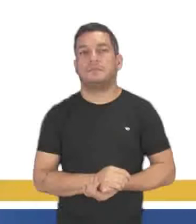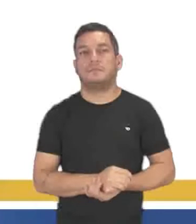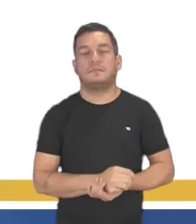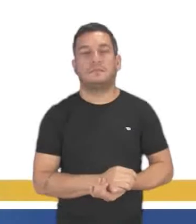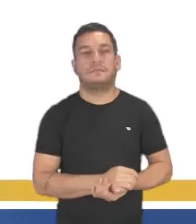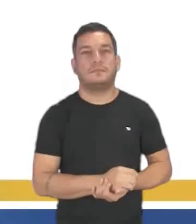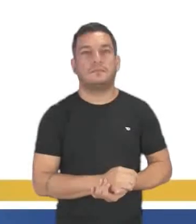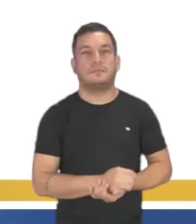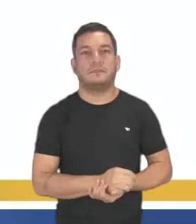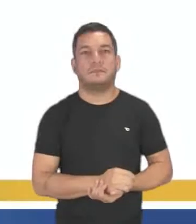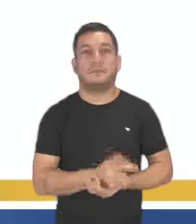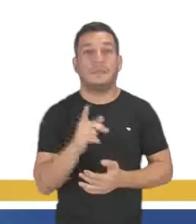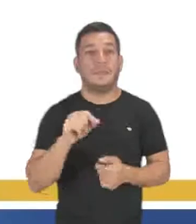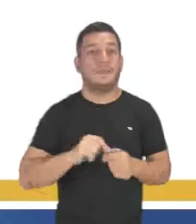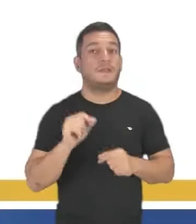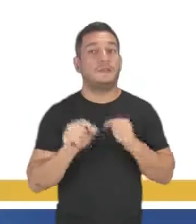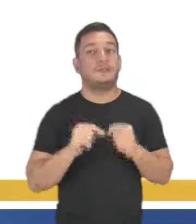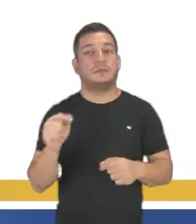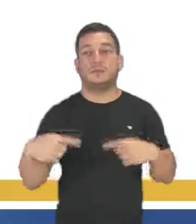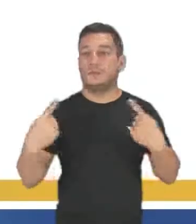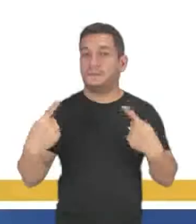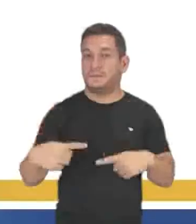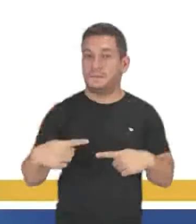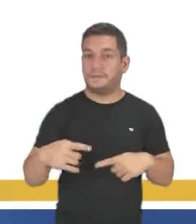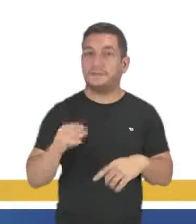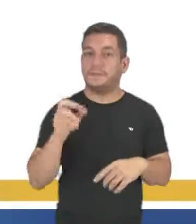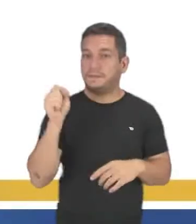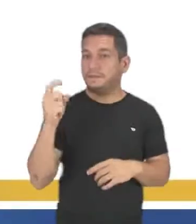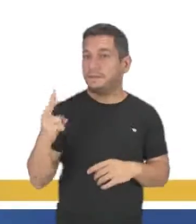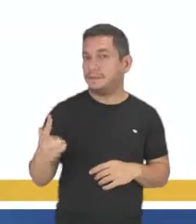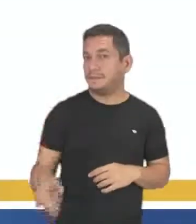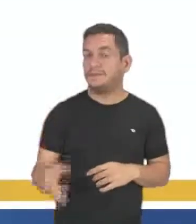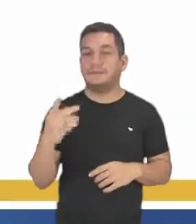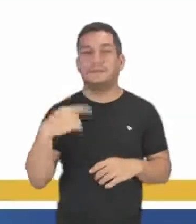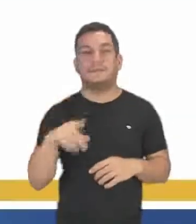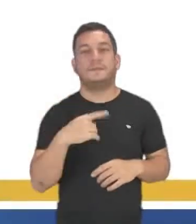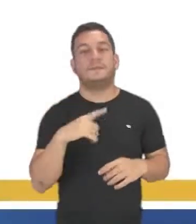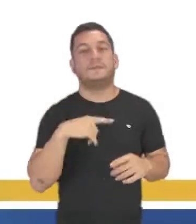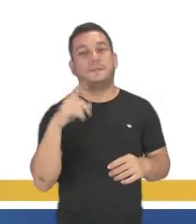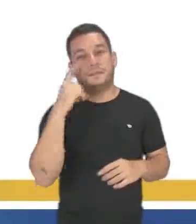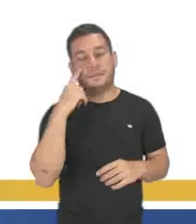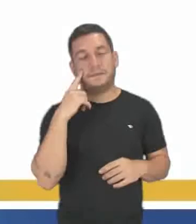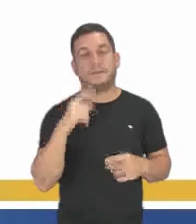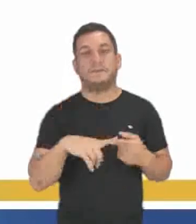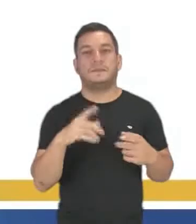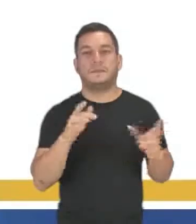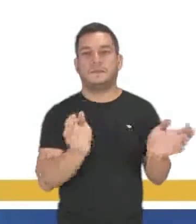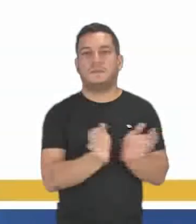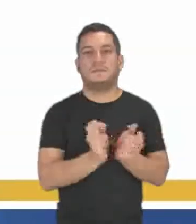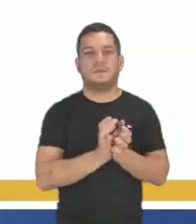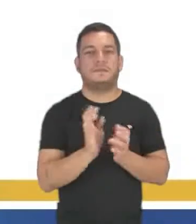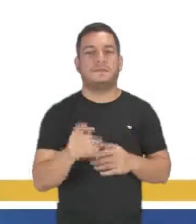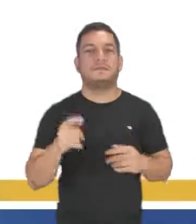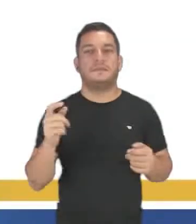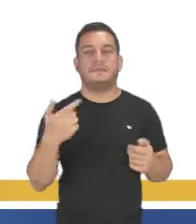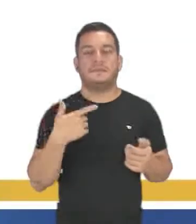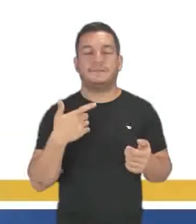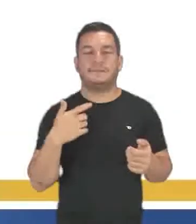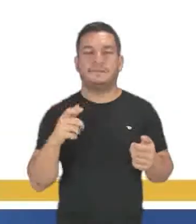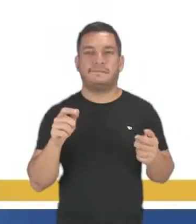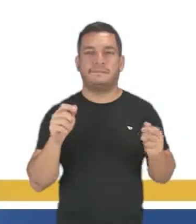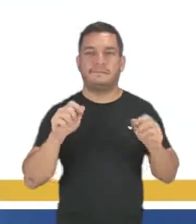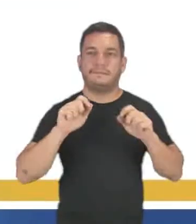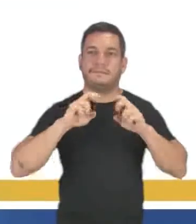Para atrair as gangues são feitos campeonatos pela madrugada, acompanhados por animadas torcidas,